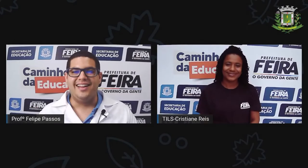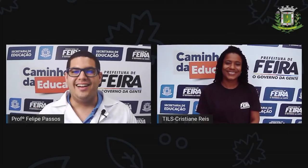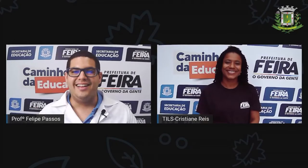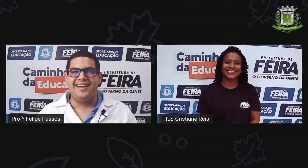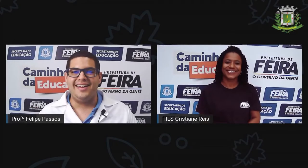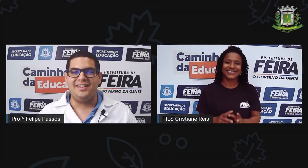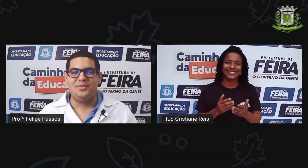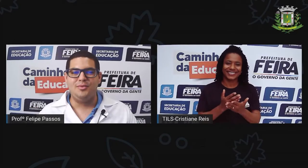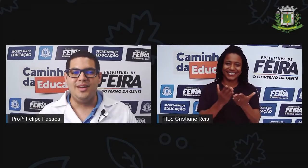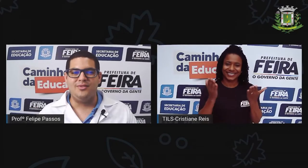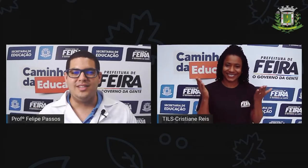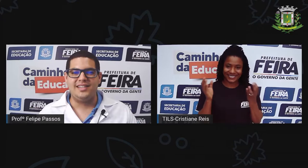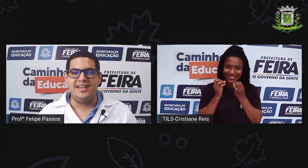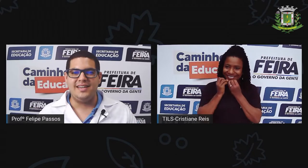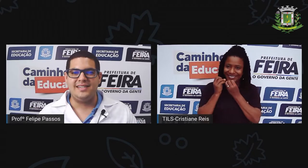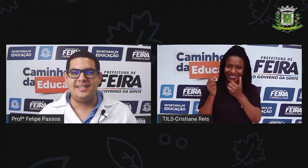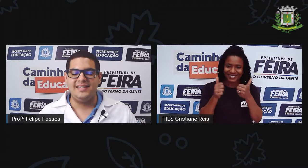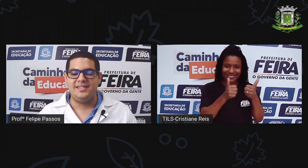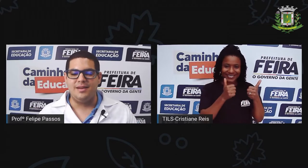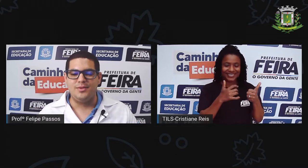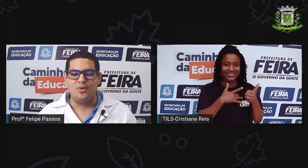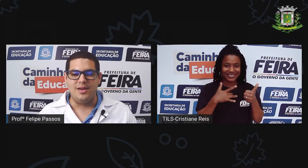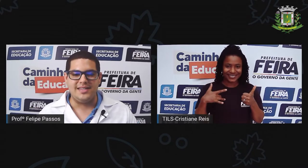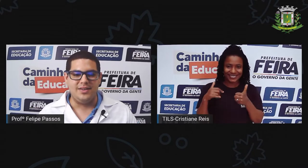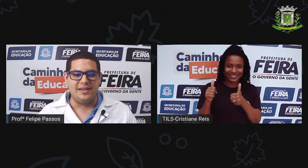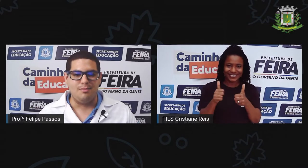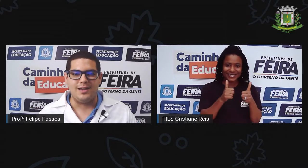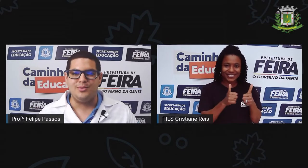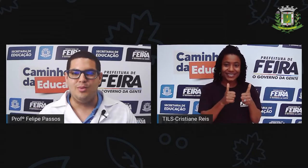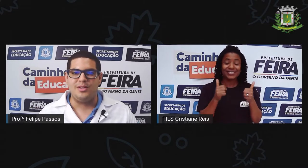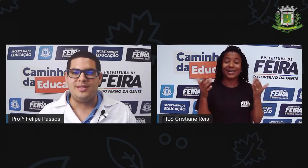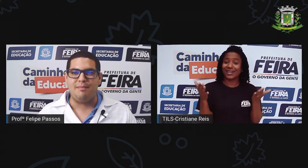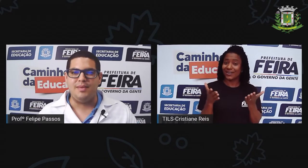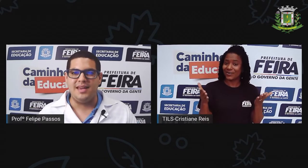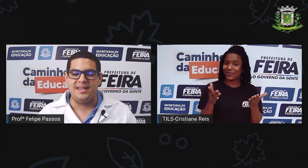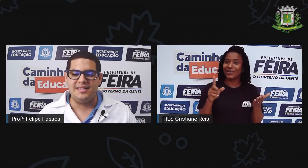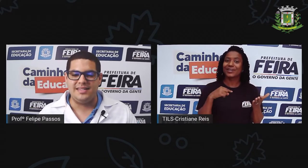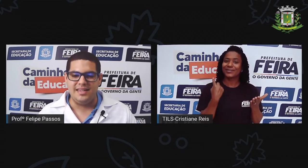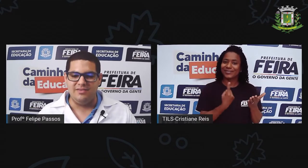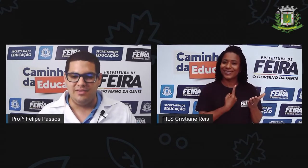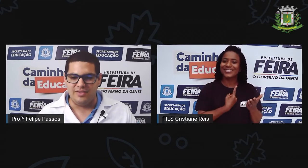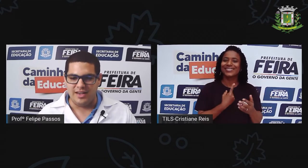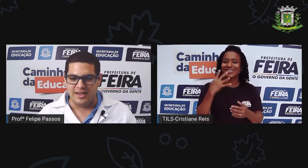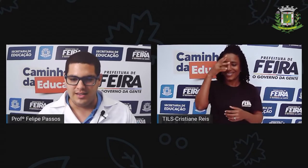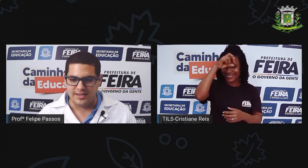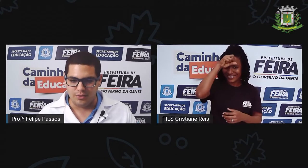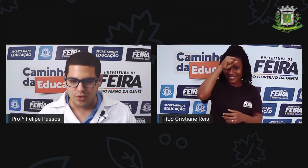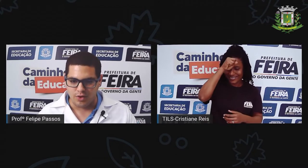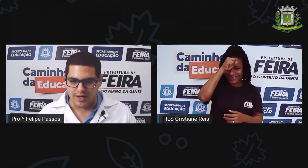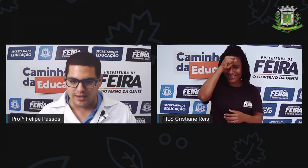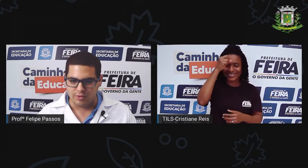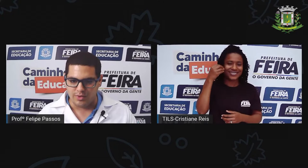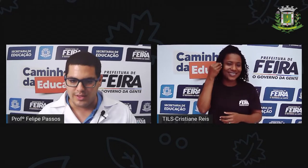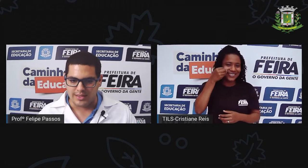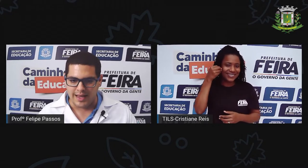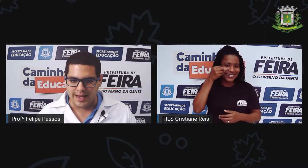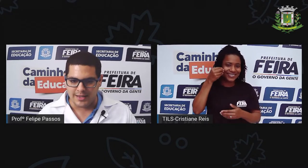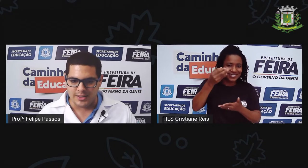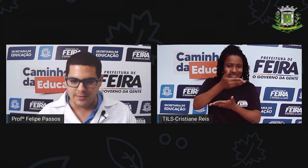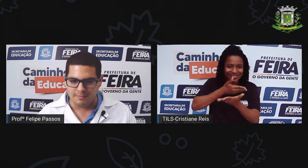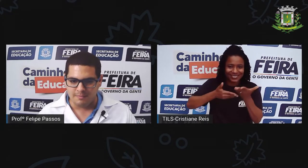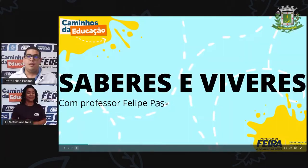Fala galera, tudo bem com vocês? Estamos começando aqui mais um momento de saberes e viveres. Vou colocar aqui o meu